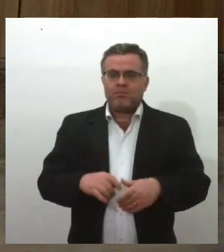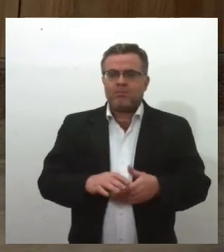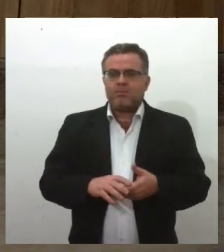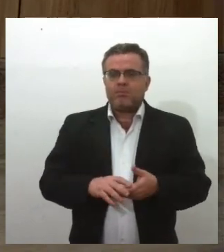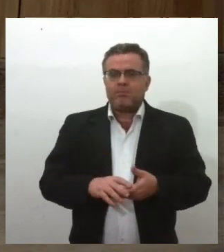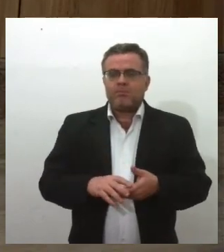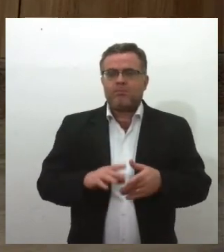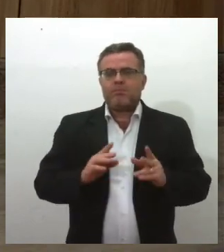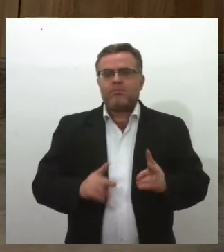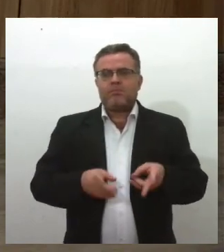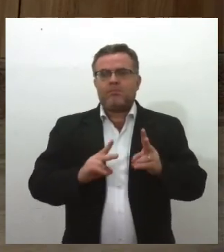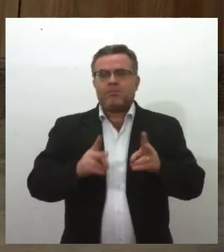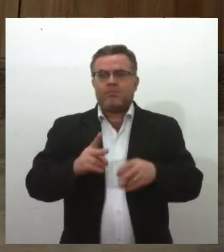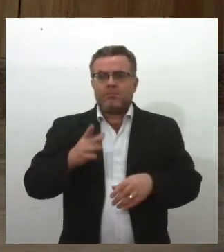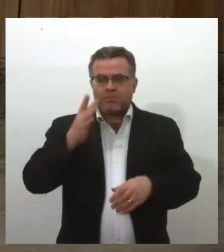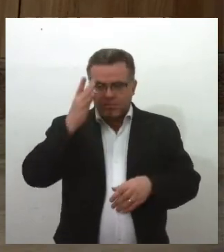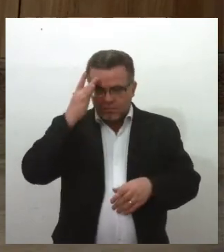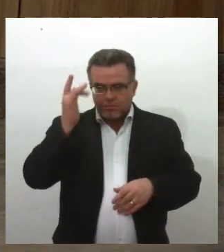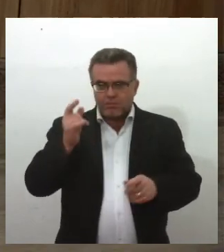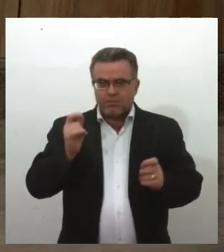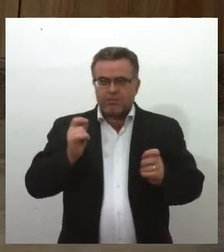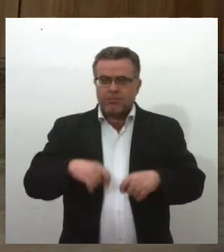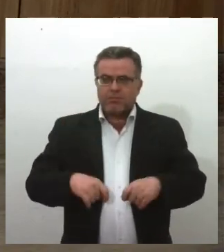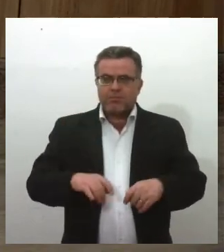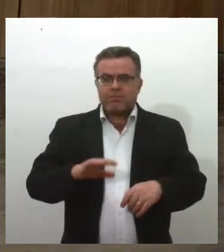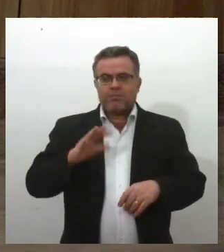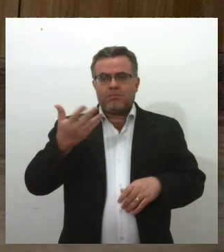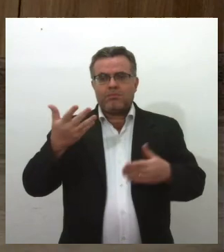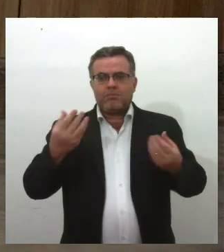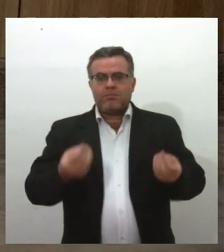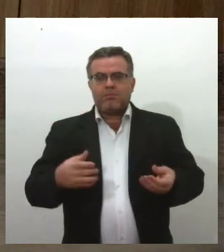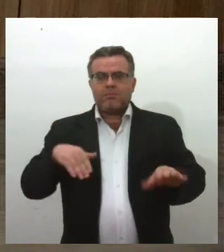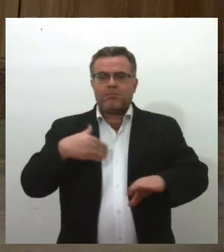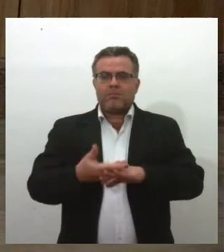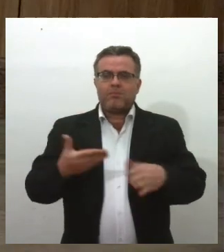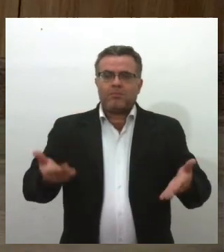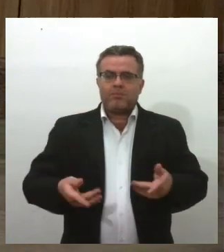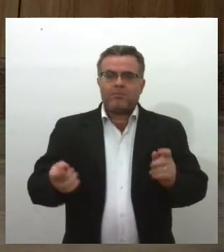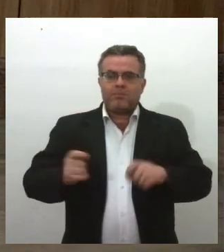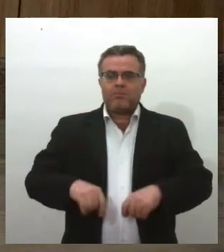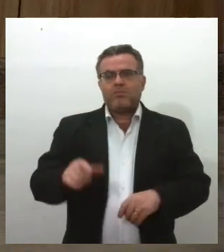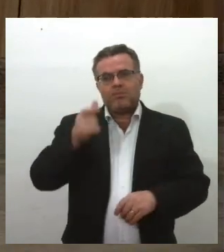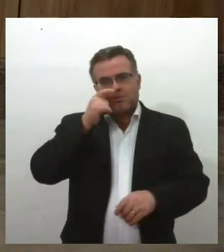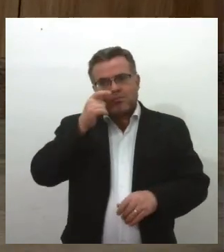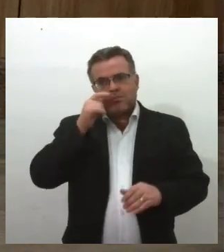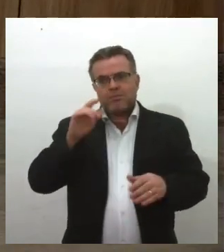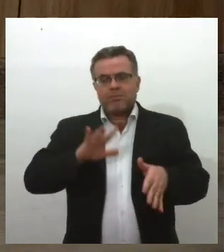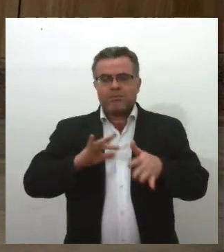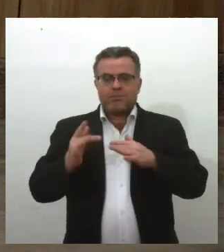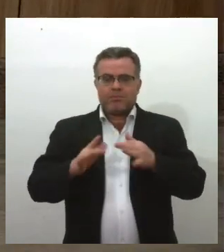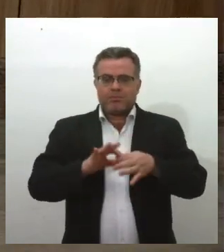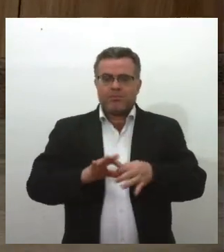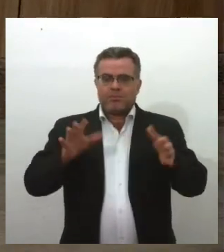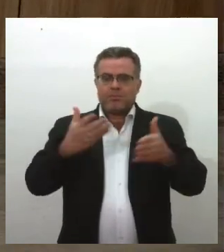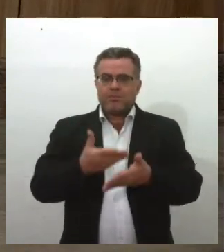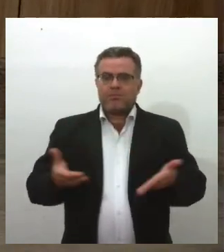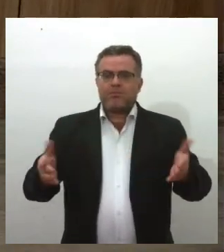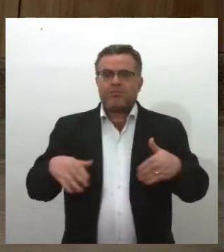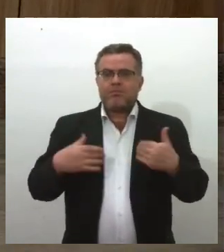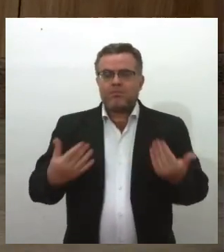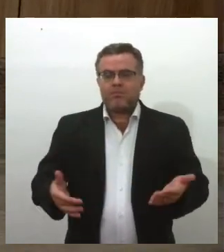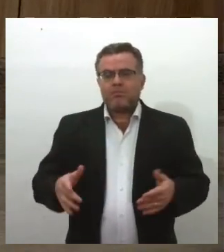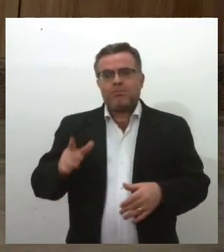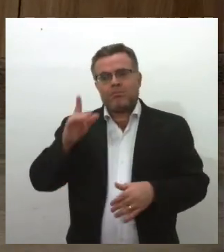desse tema amanhã, se Isso Deus quiser, mesmo. Né? A quem nos acompanhou até agora, continue ligado na TV Alesp, que tem rede social aí à disposição de vocês.